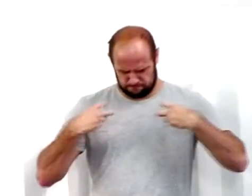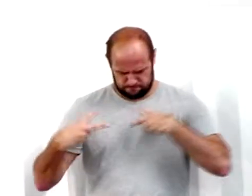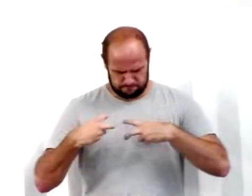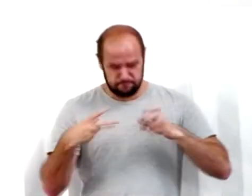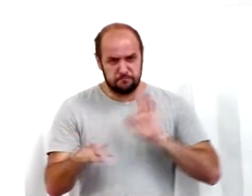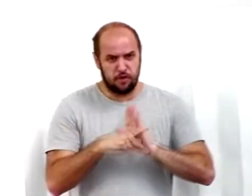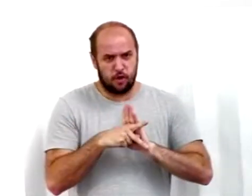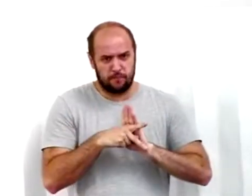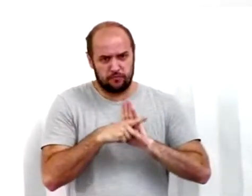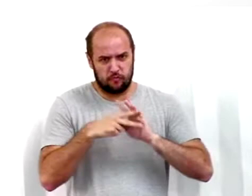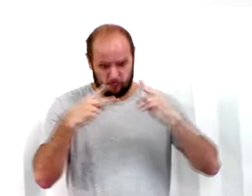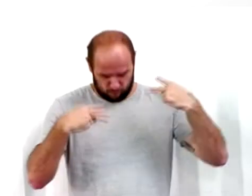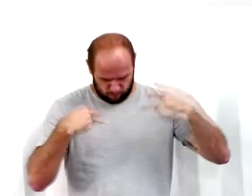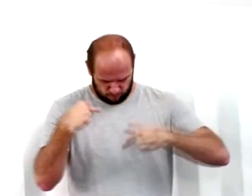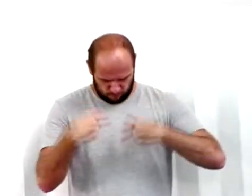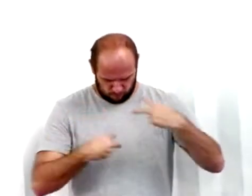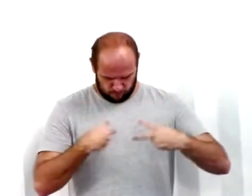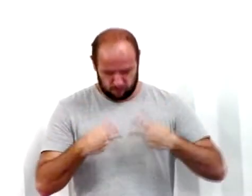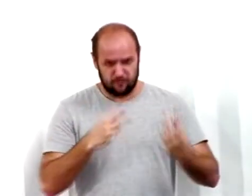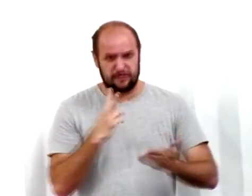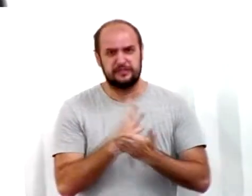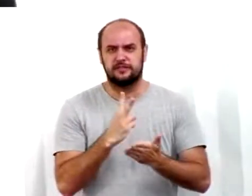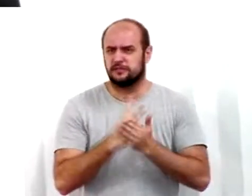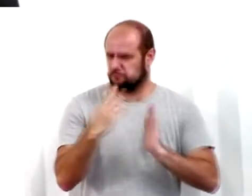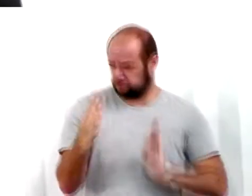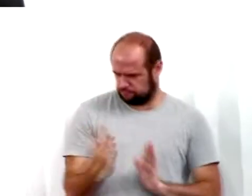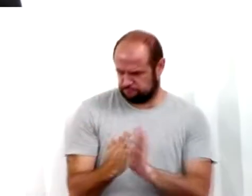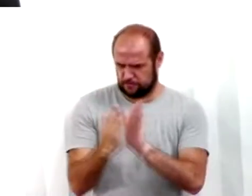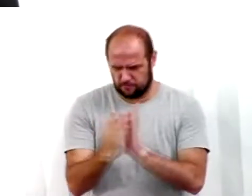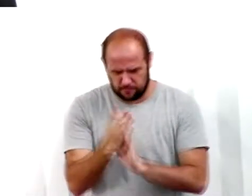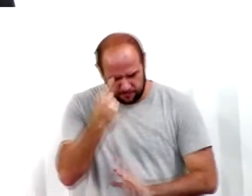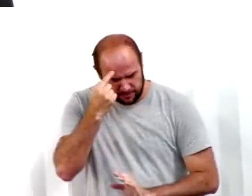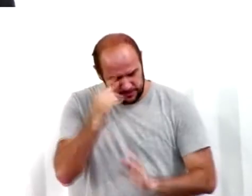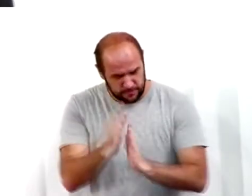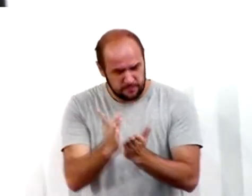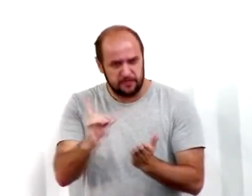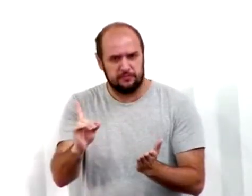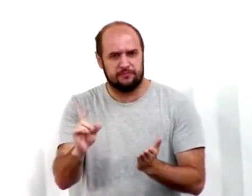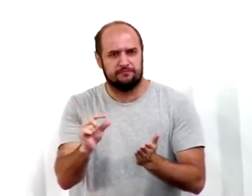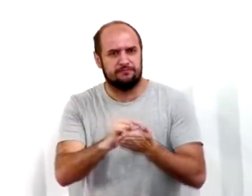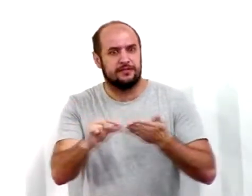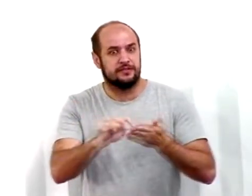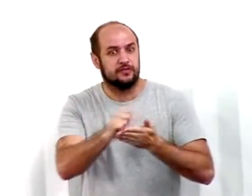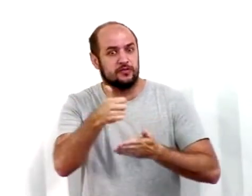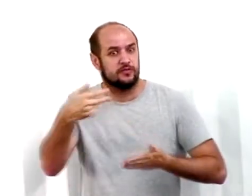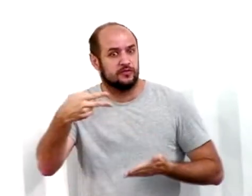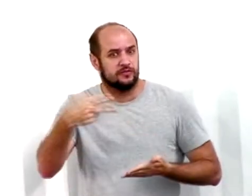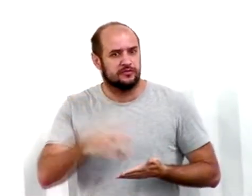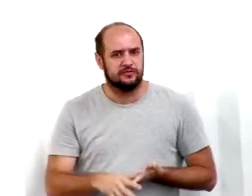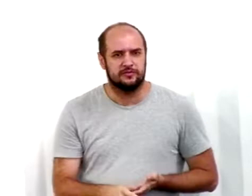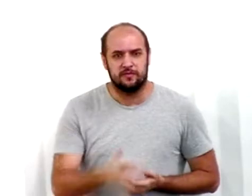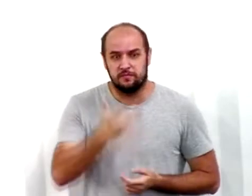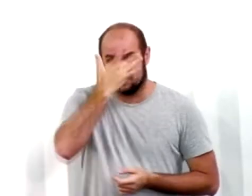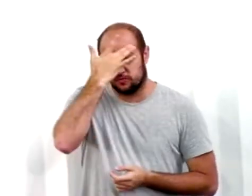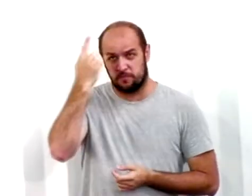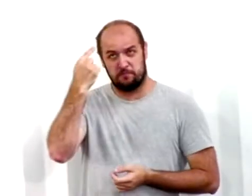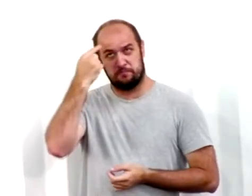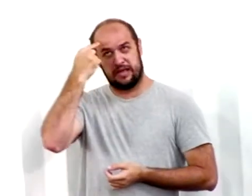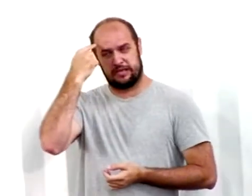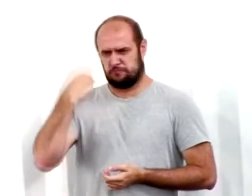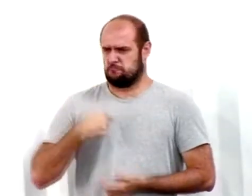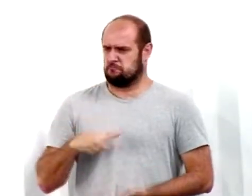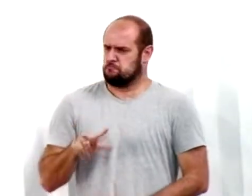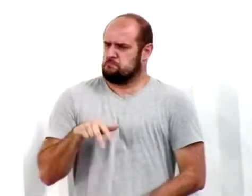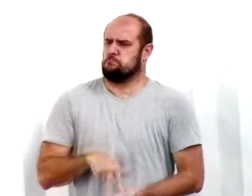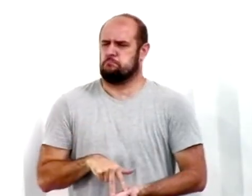e autoconfrontação. Não é isso que o versículo 12 diz? Aquele, pois, que pensa estar